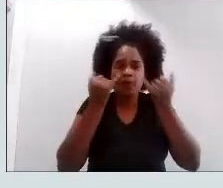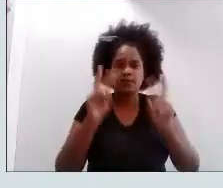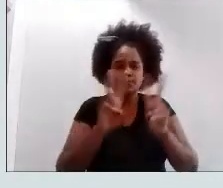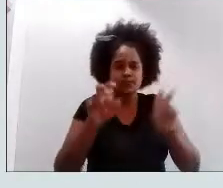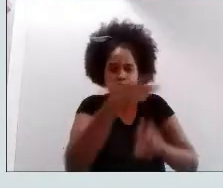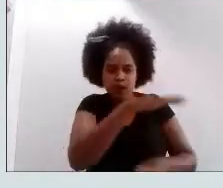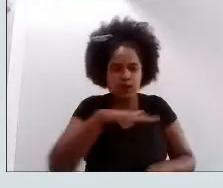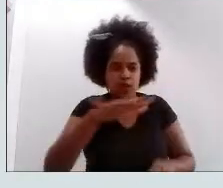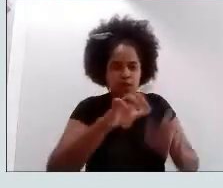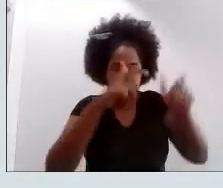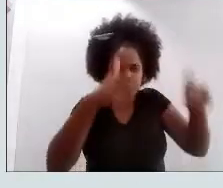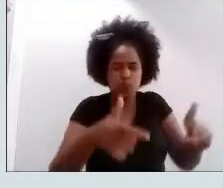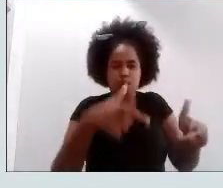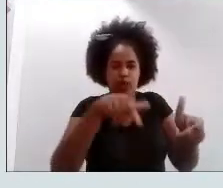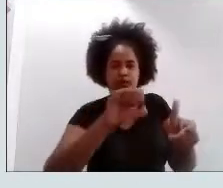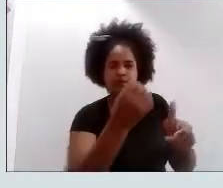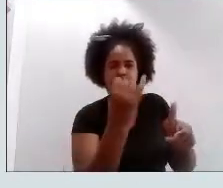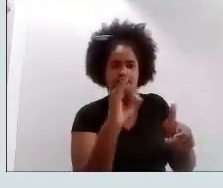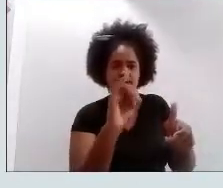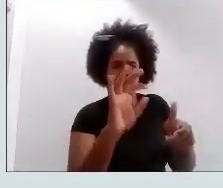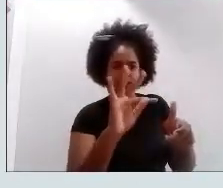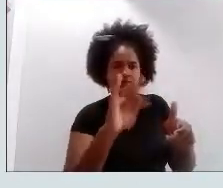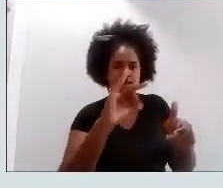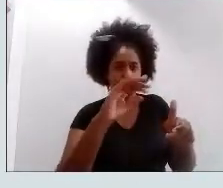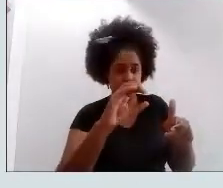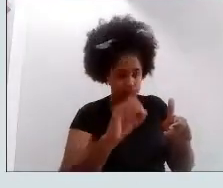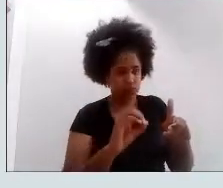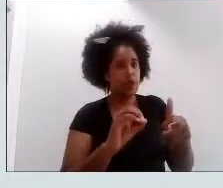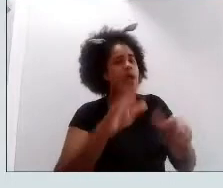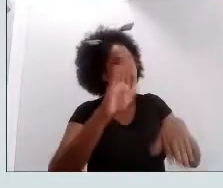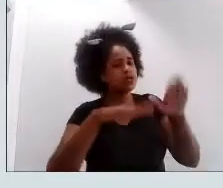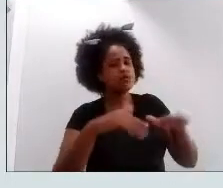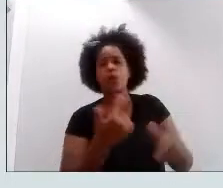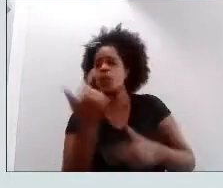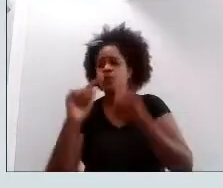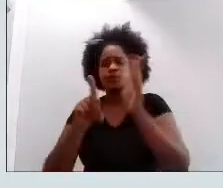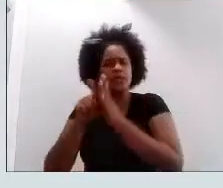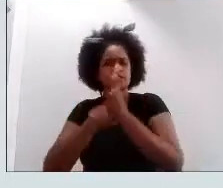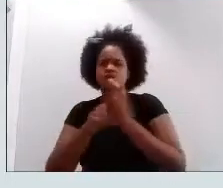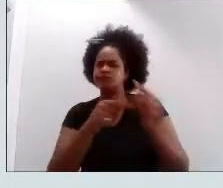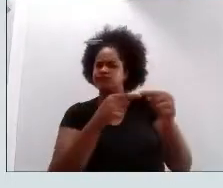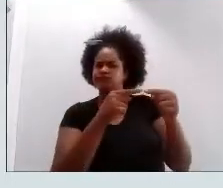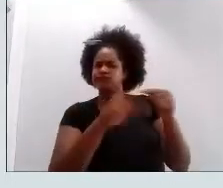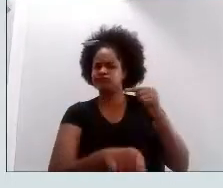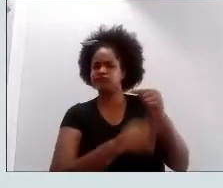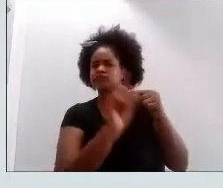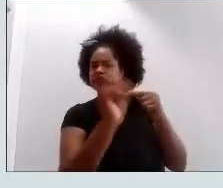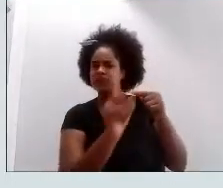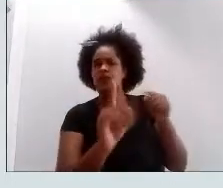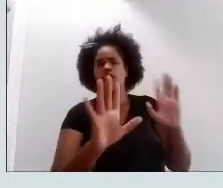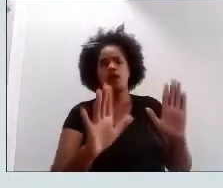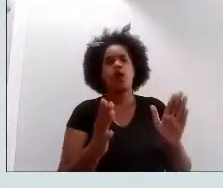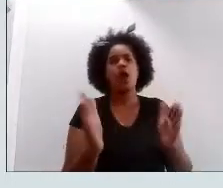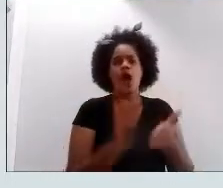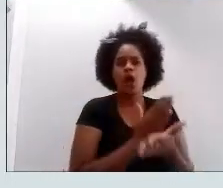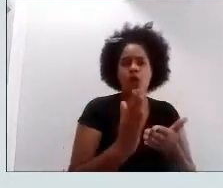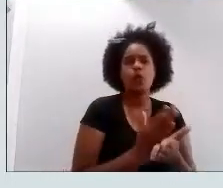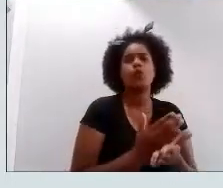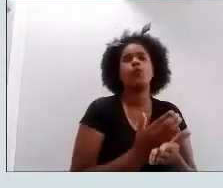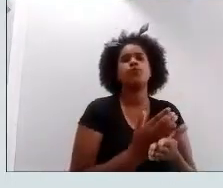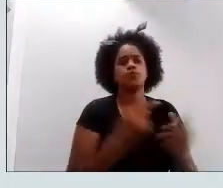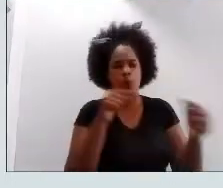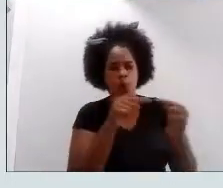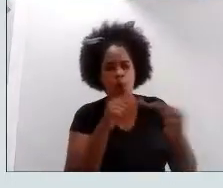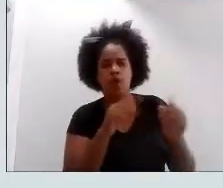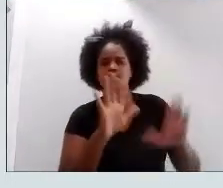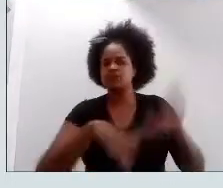são colocadas em contradição por muitos outros pesquisadores, até porque faltam evidências em